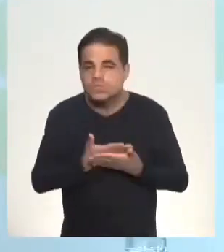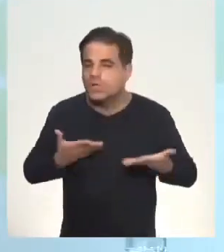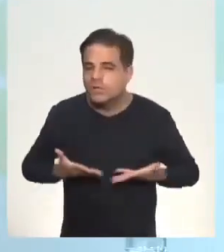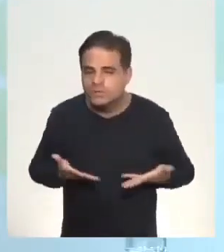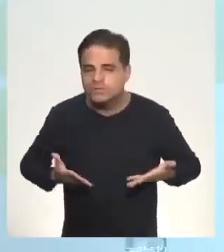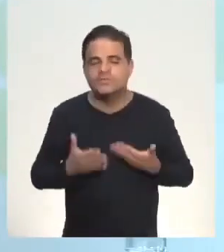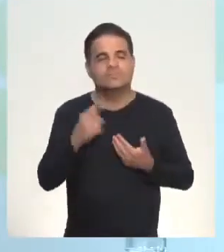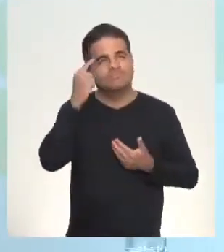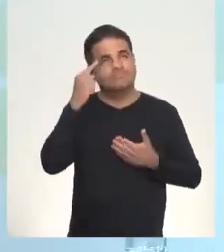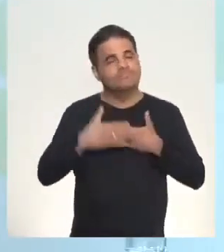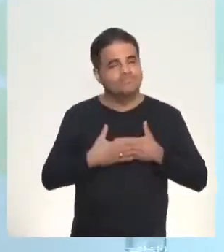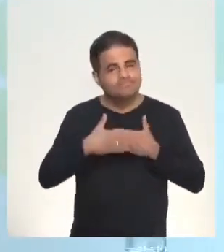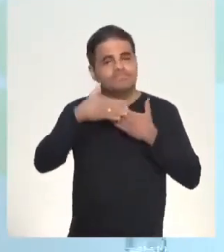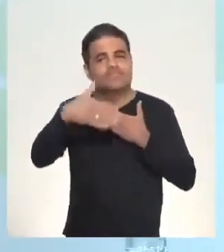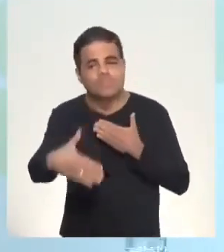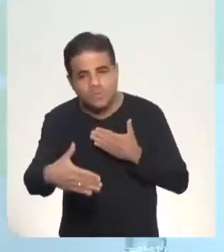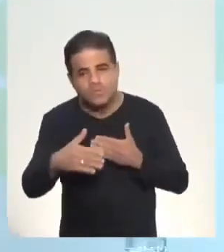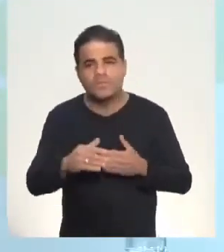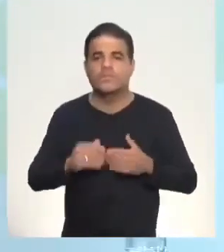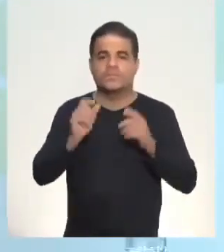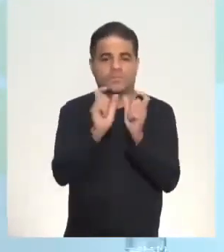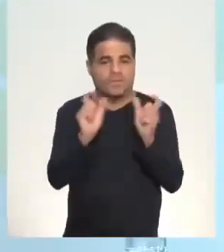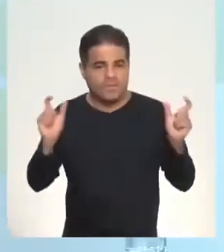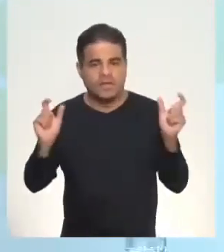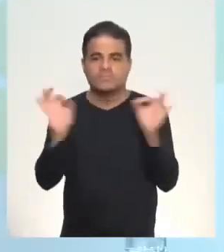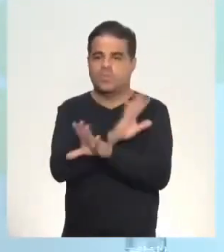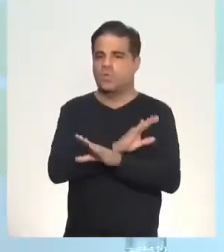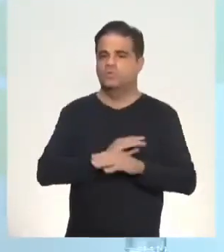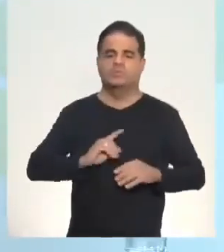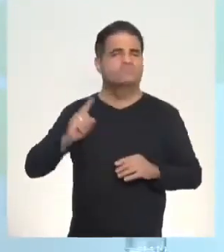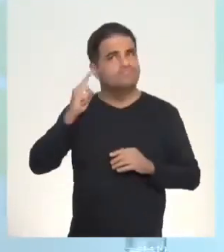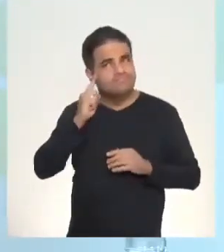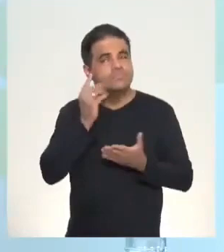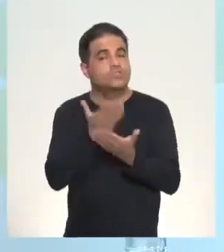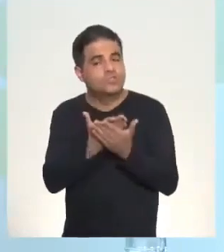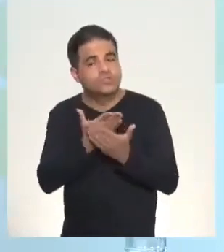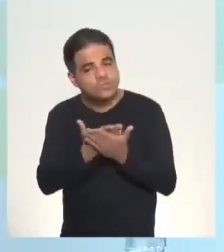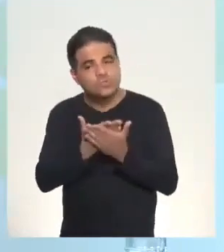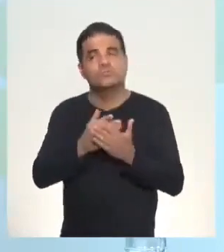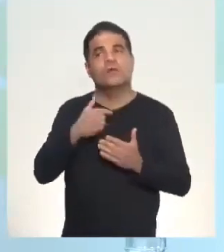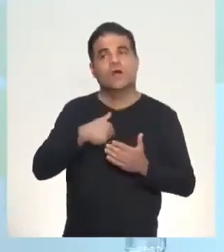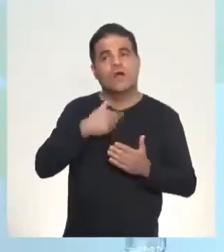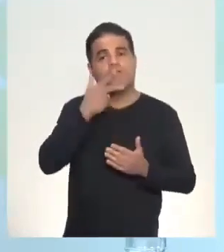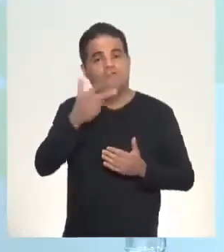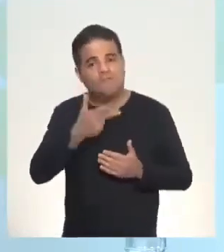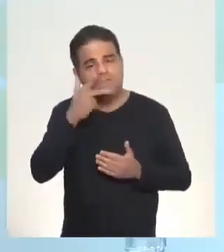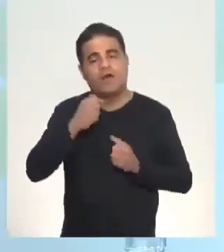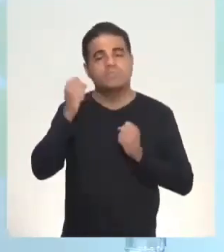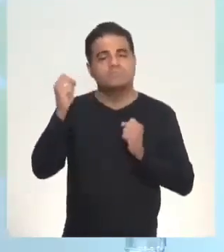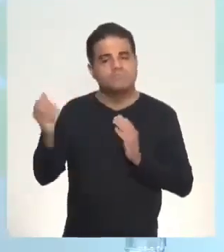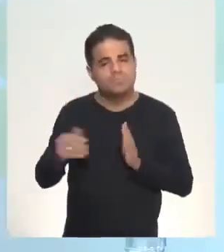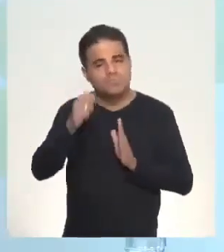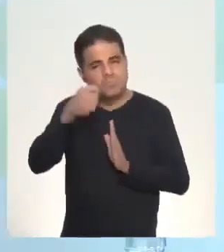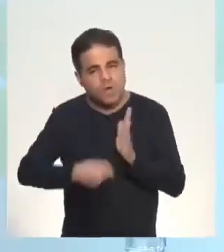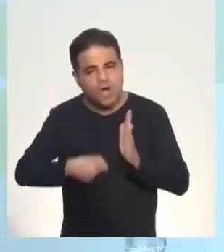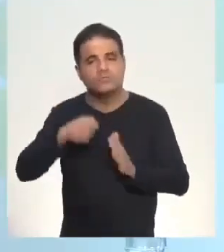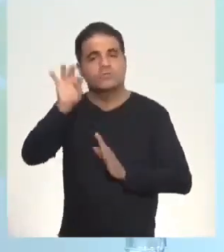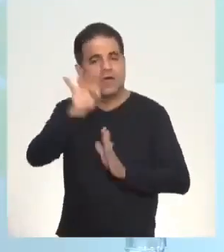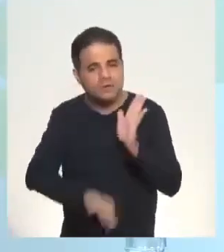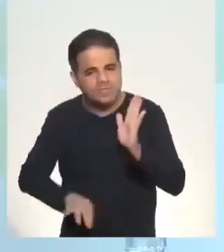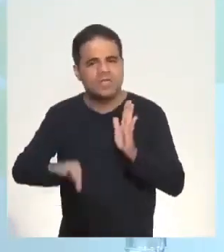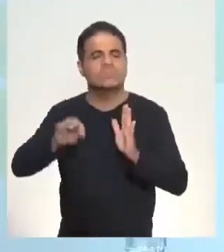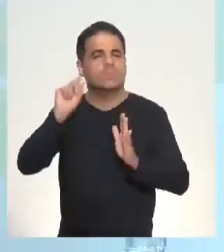hoje a partir apenas de frases prontas, mas a gente estuda a partir da fala, da produção, do